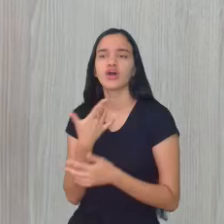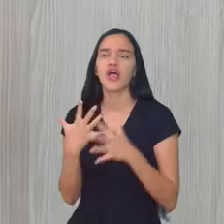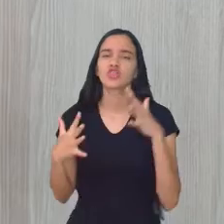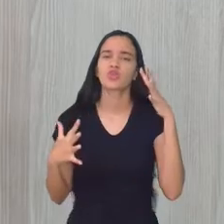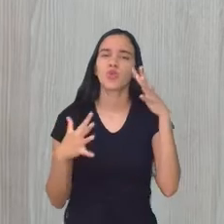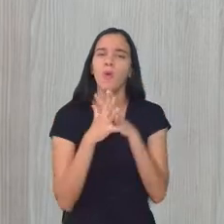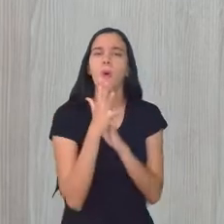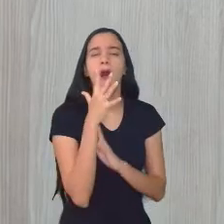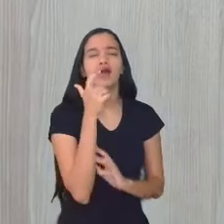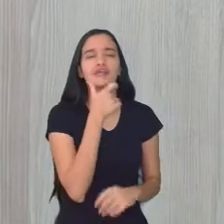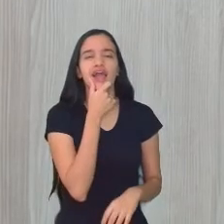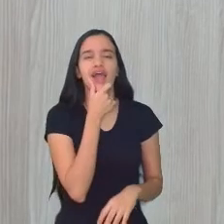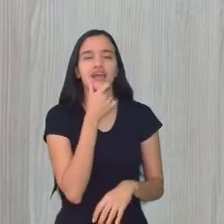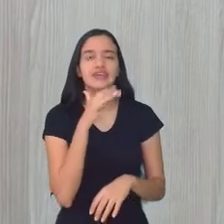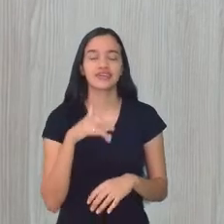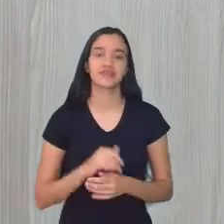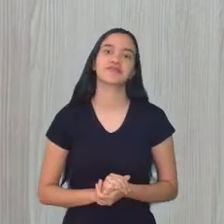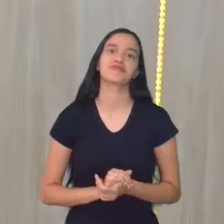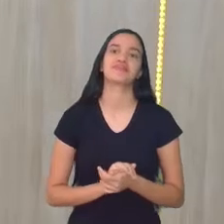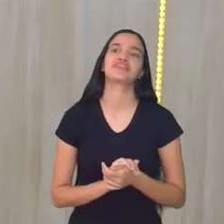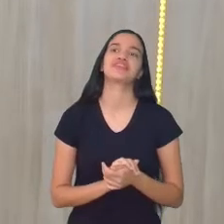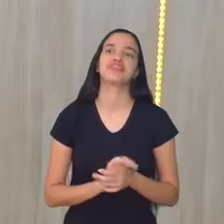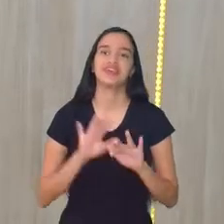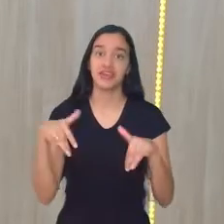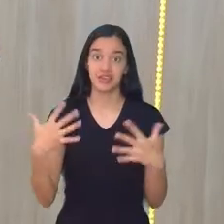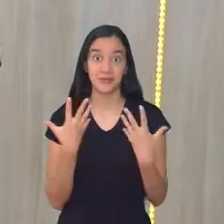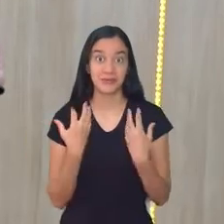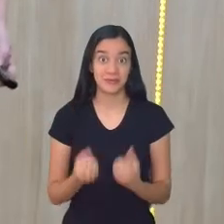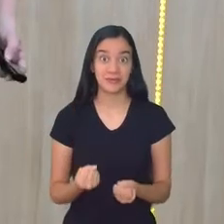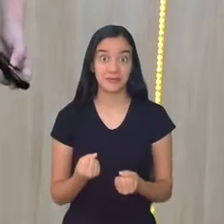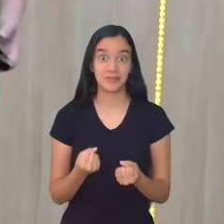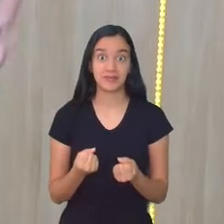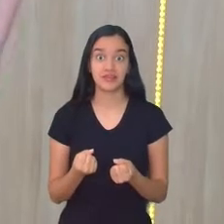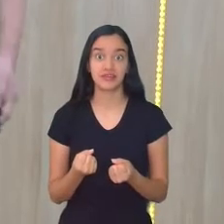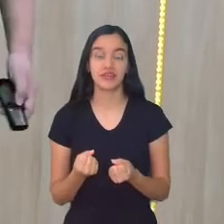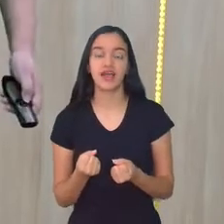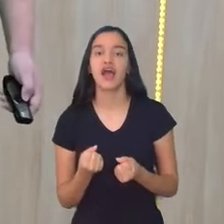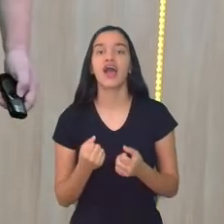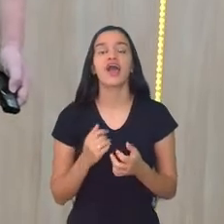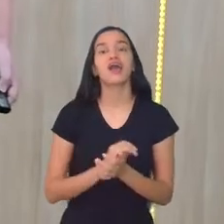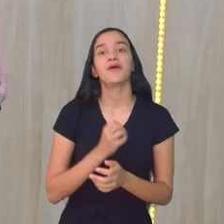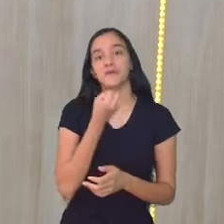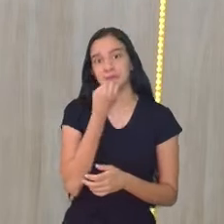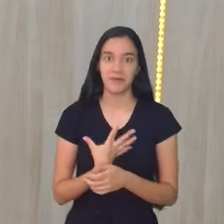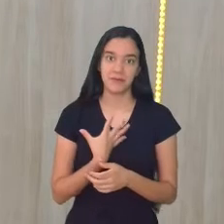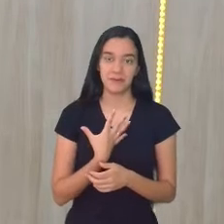aí, viu? Show de bola. Que é isso, Pedro? Bora lá. Bom,